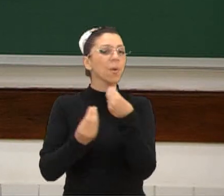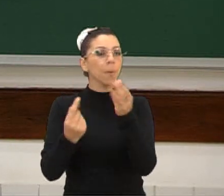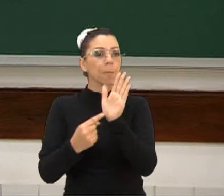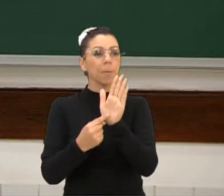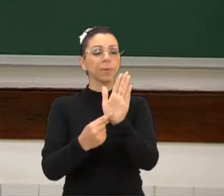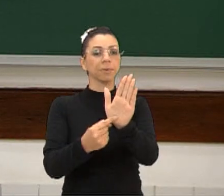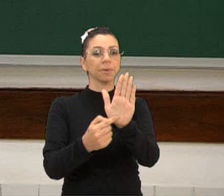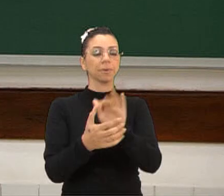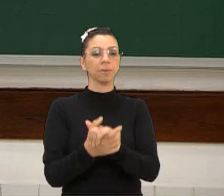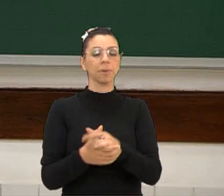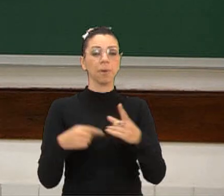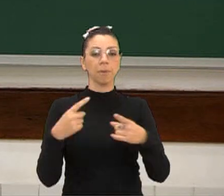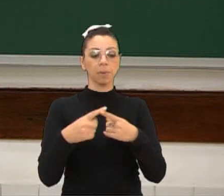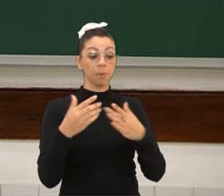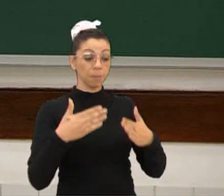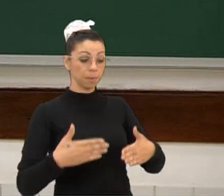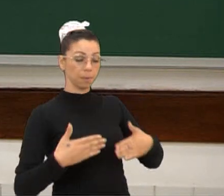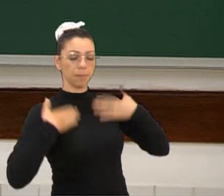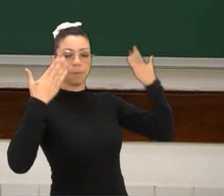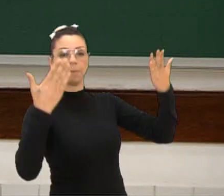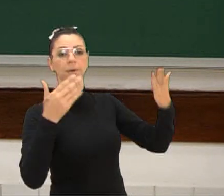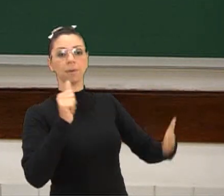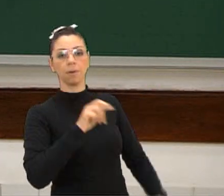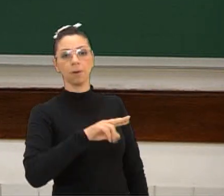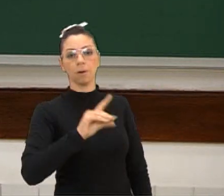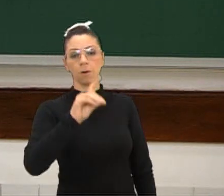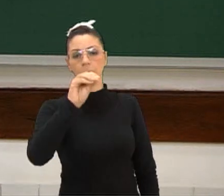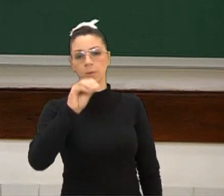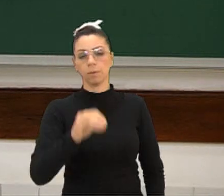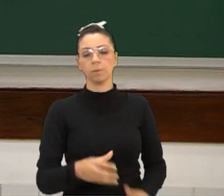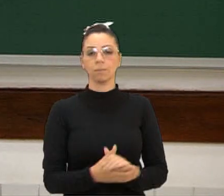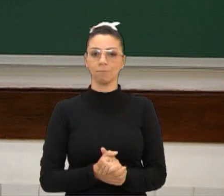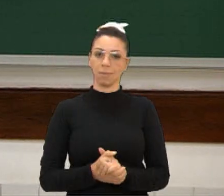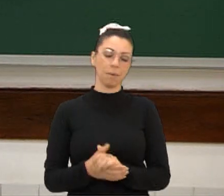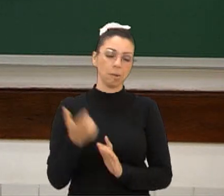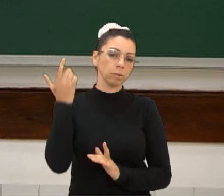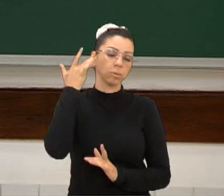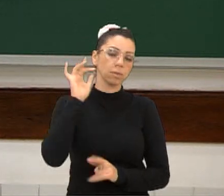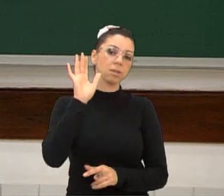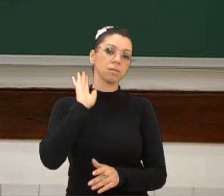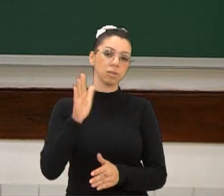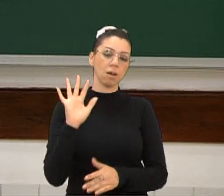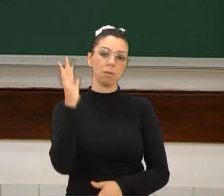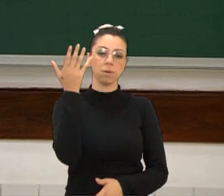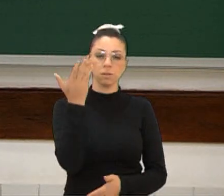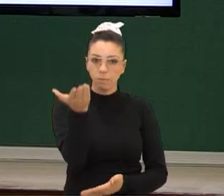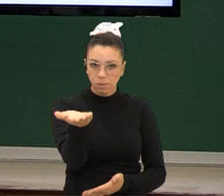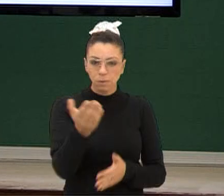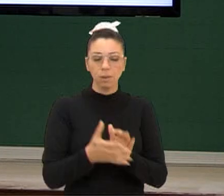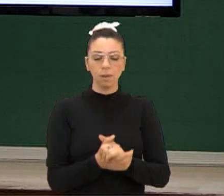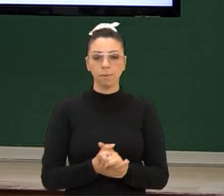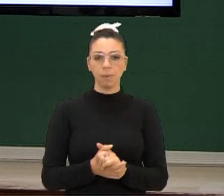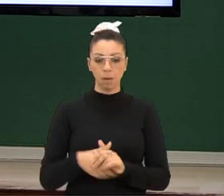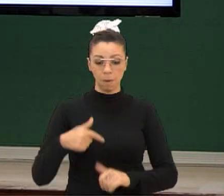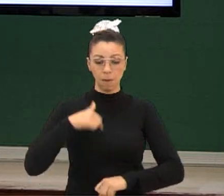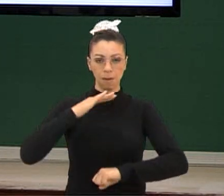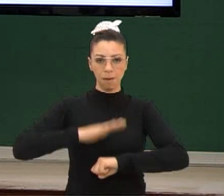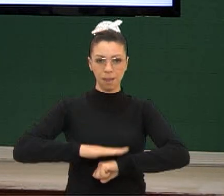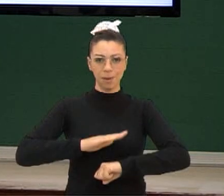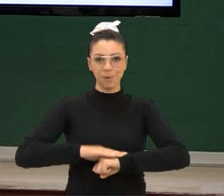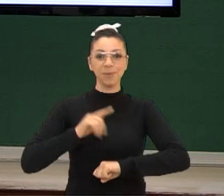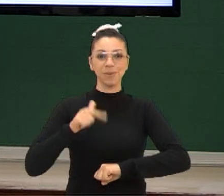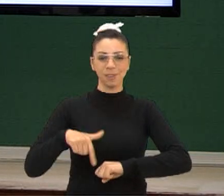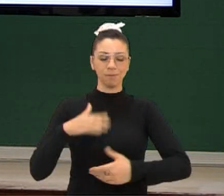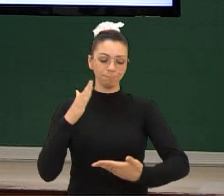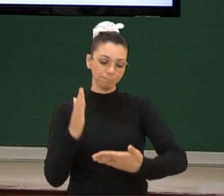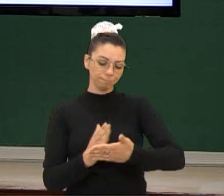Foi demonstrado pelo espanto do Haroldo. Não sei se já aconteceu com vocês, mas eu mesmo já fui pego dando risada